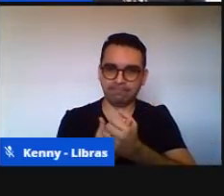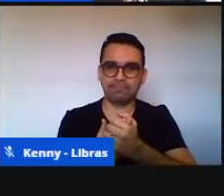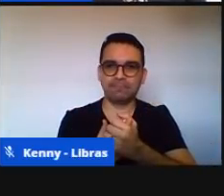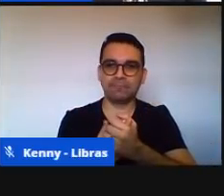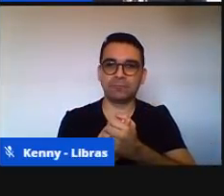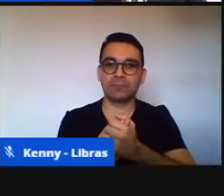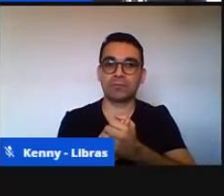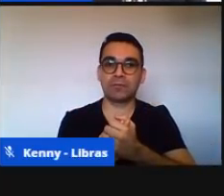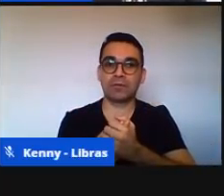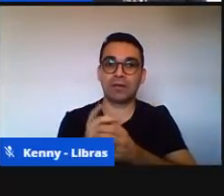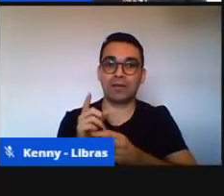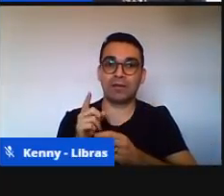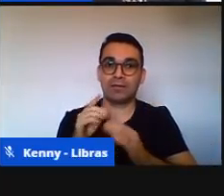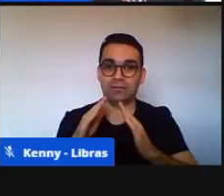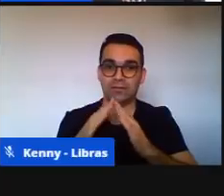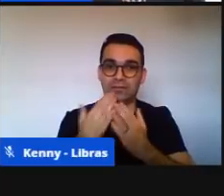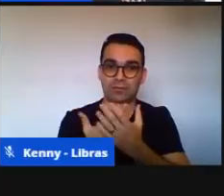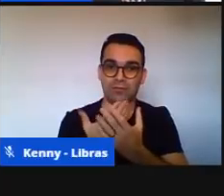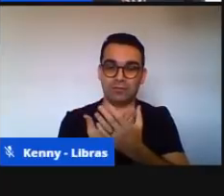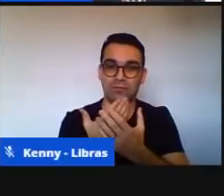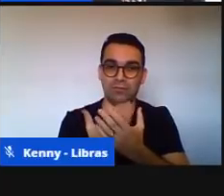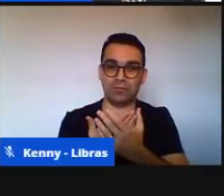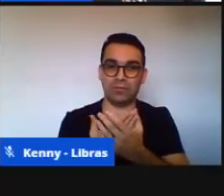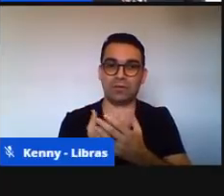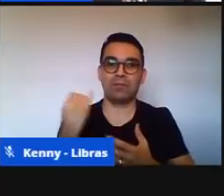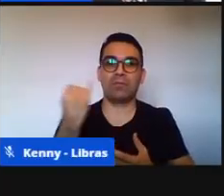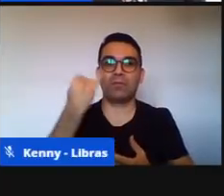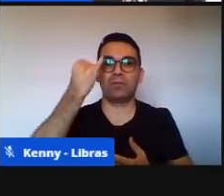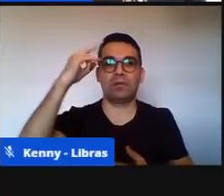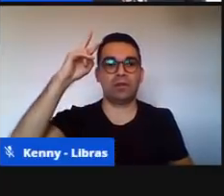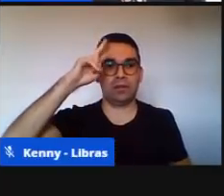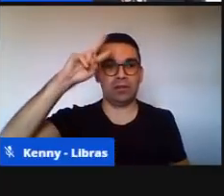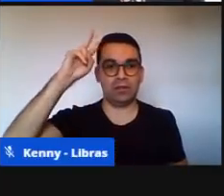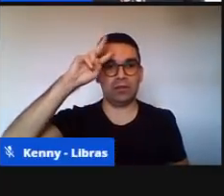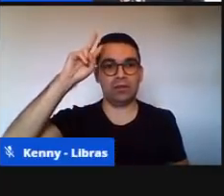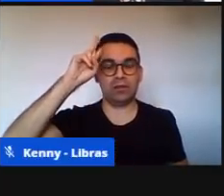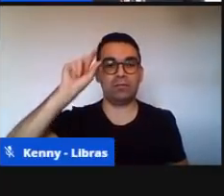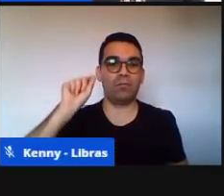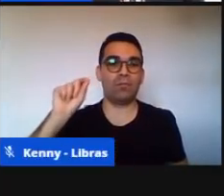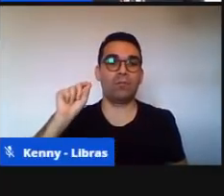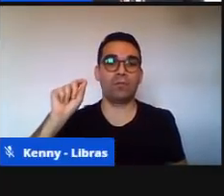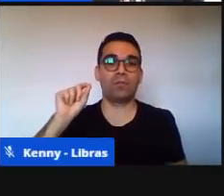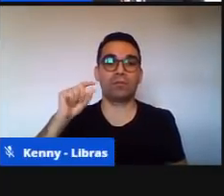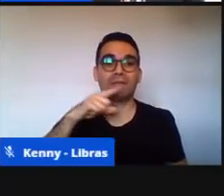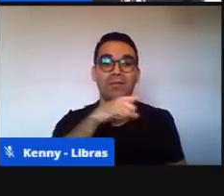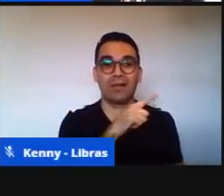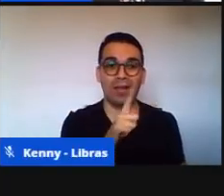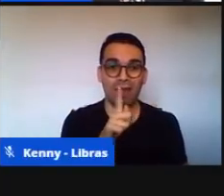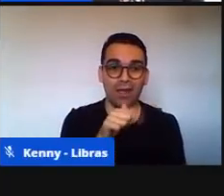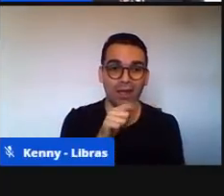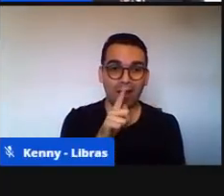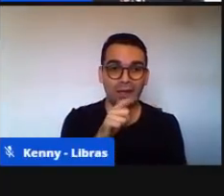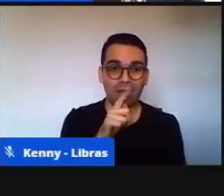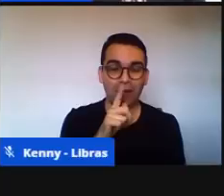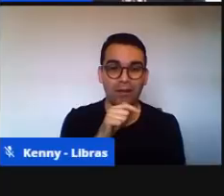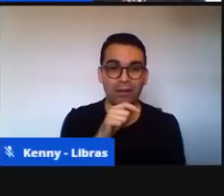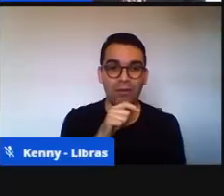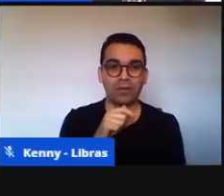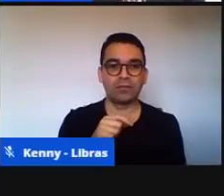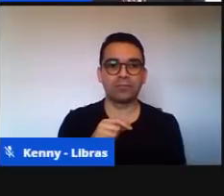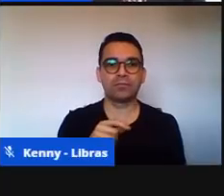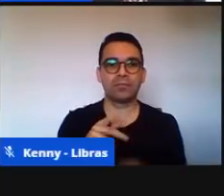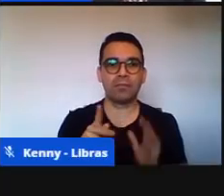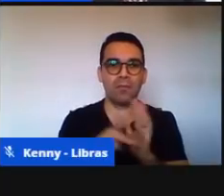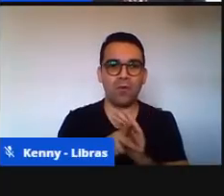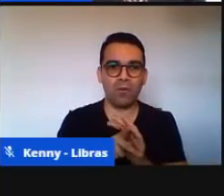vão estar na escola, a gente lembra dos bebedouros, né? As crianças vão estar lá durante um período de 4 horas